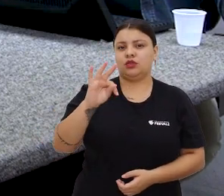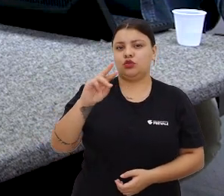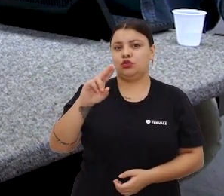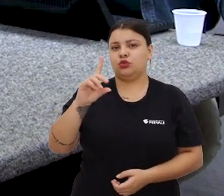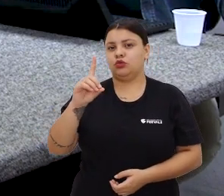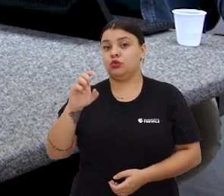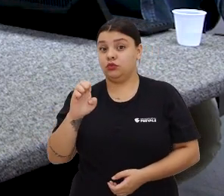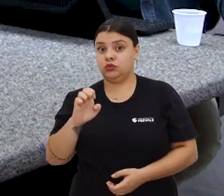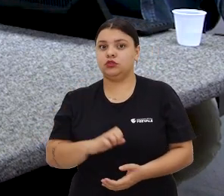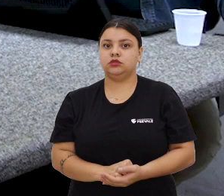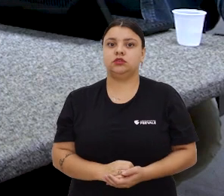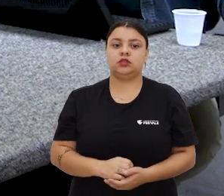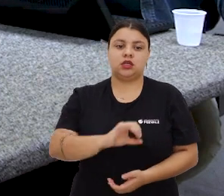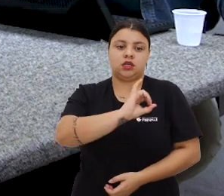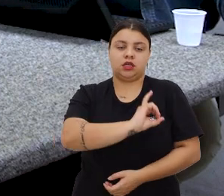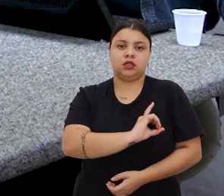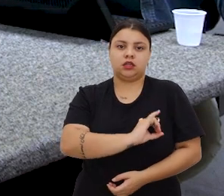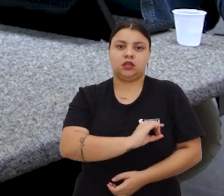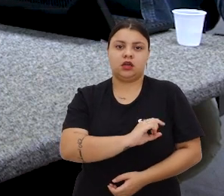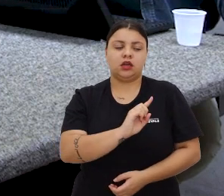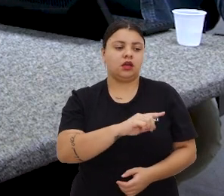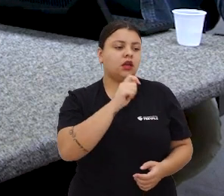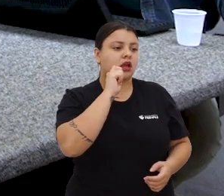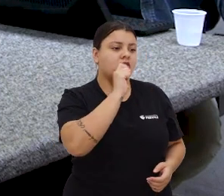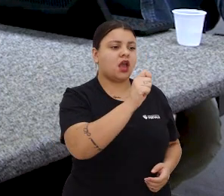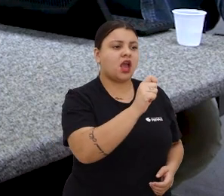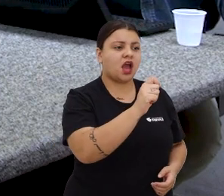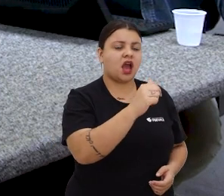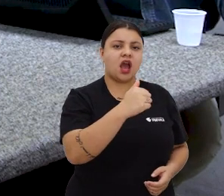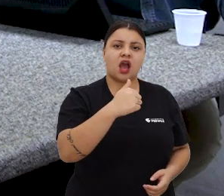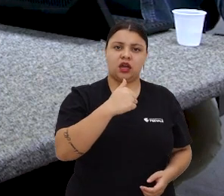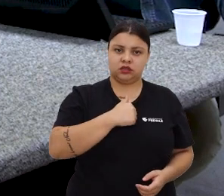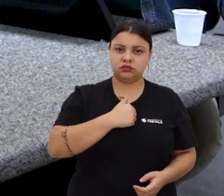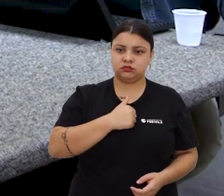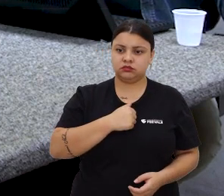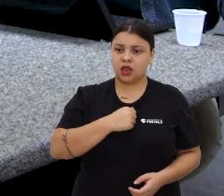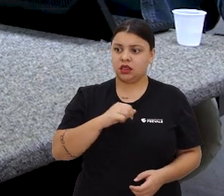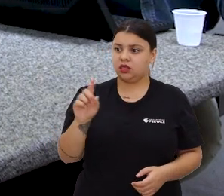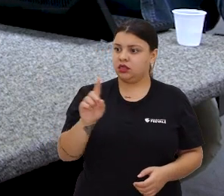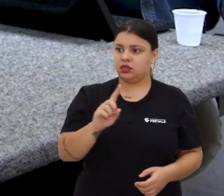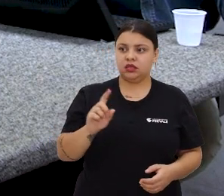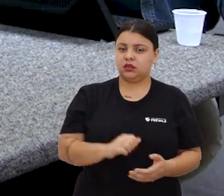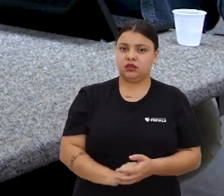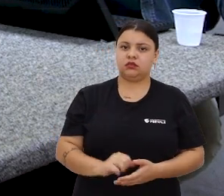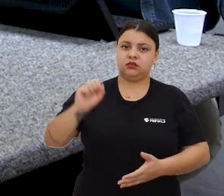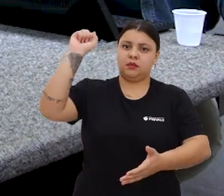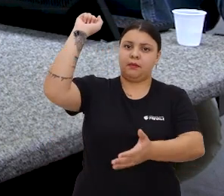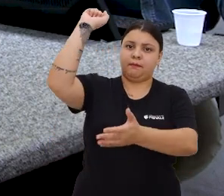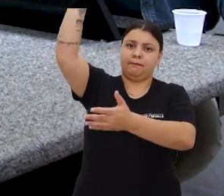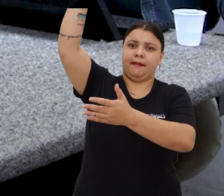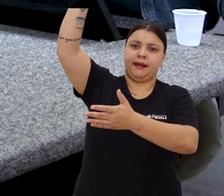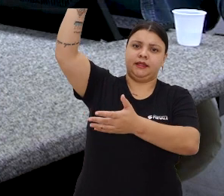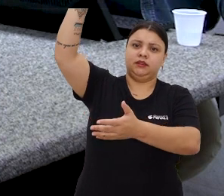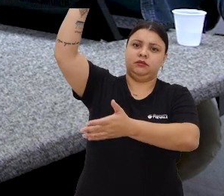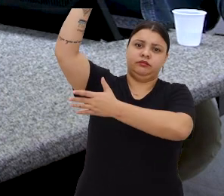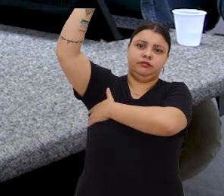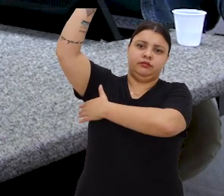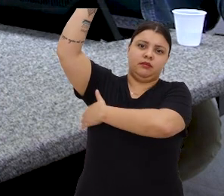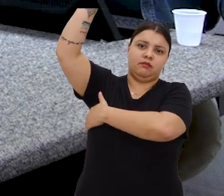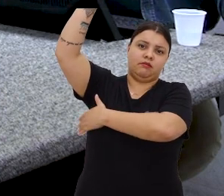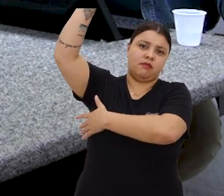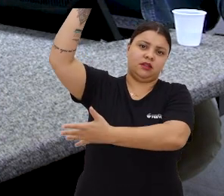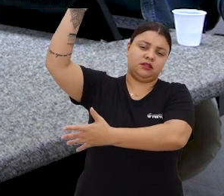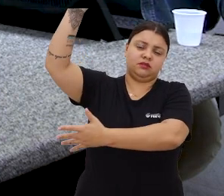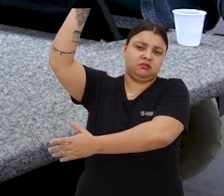não foi, que o jogador do Internacional pulou e a bola acaba batendo aqui na costela dele. Estava com o braço erguido, mas a bola bateu